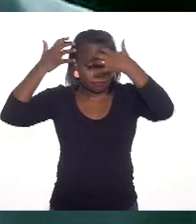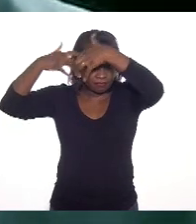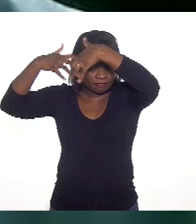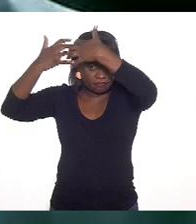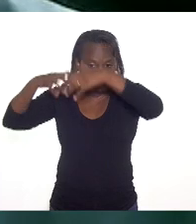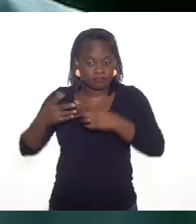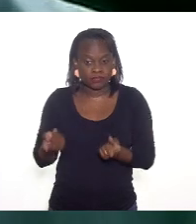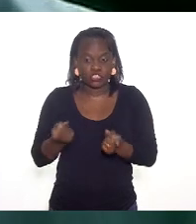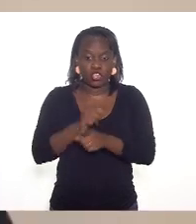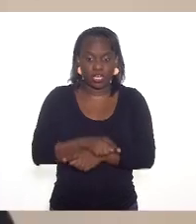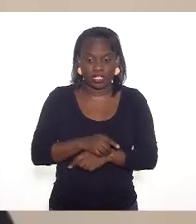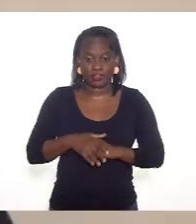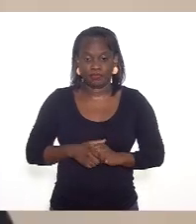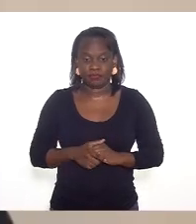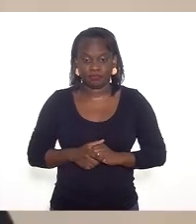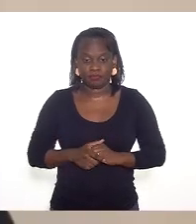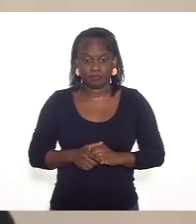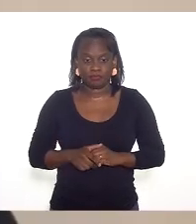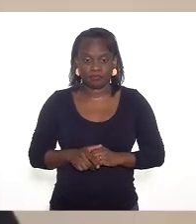oposto. É lógico.